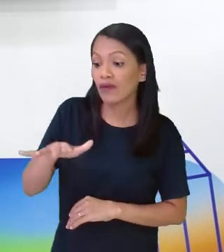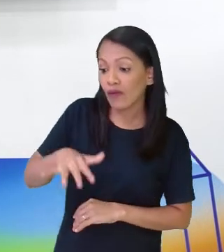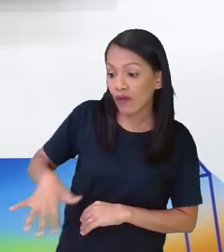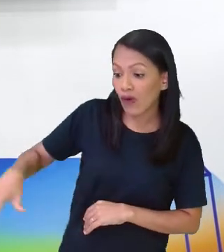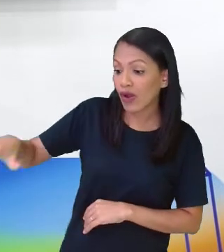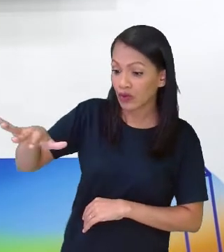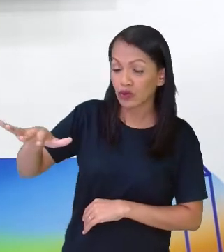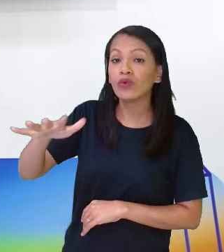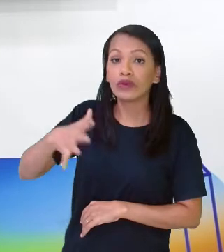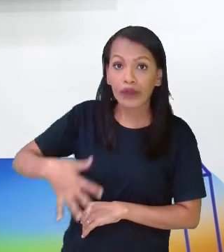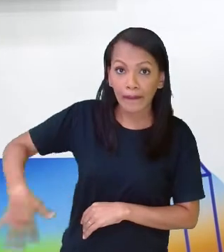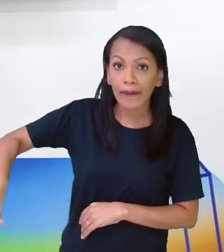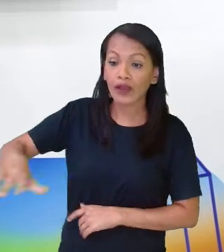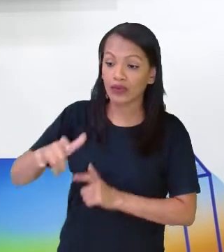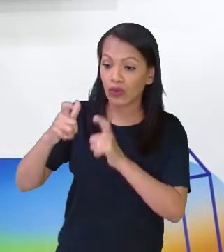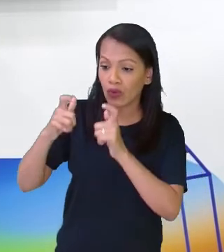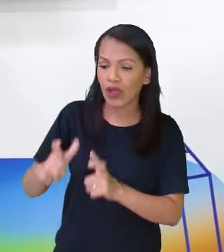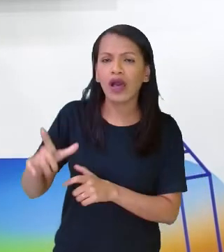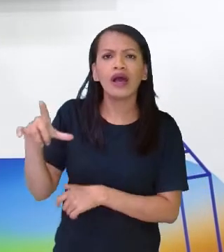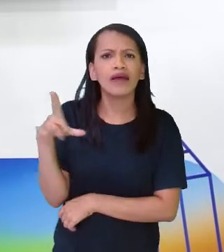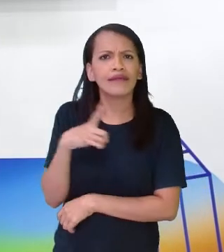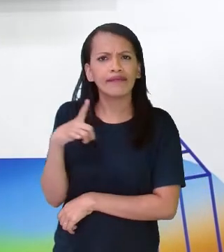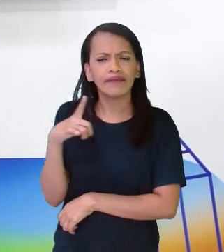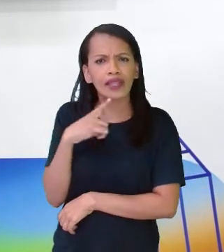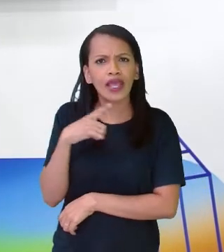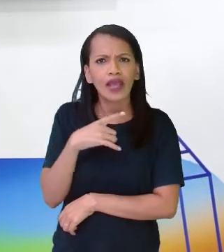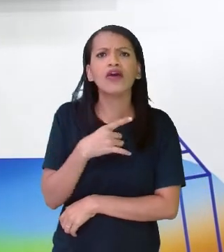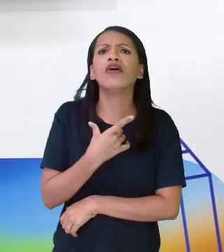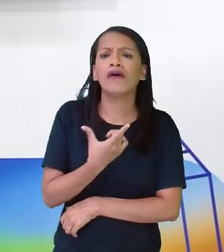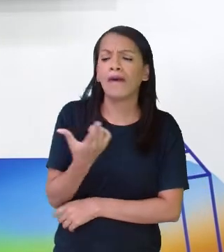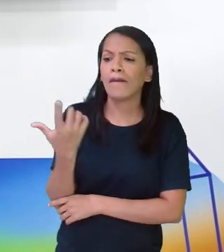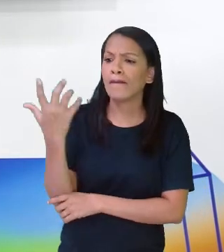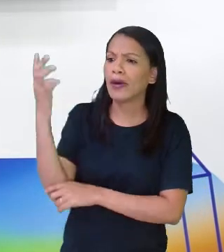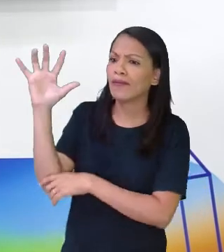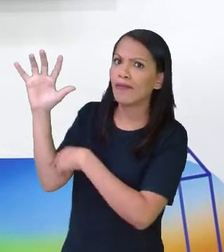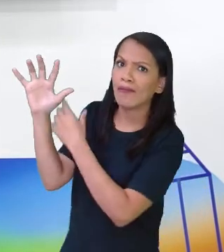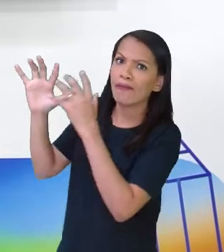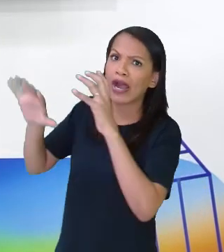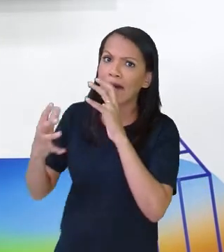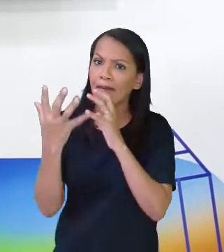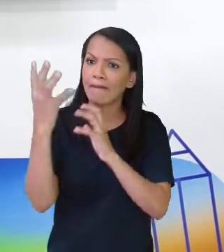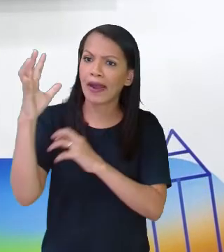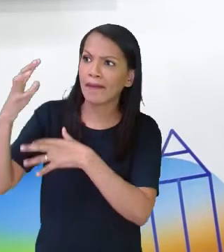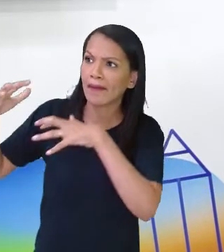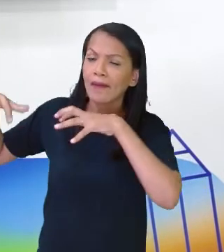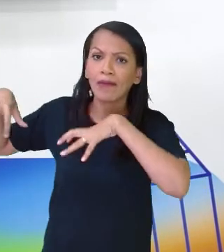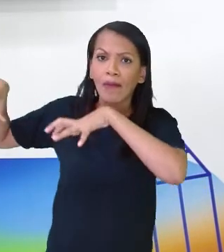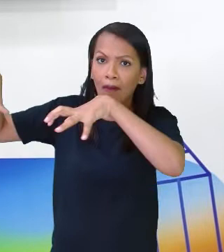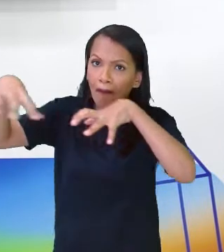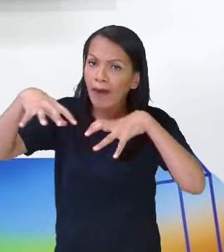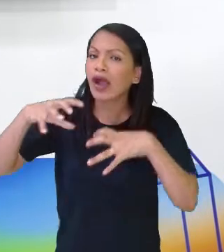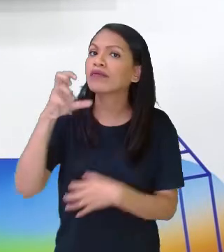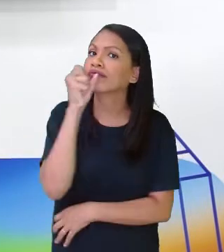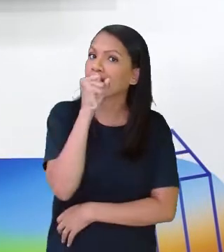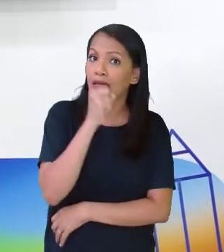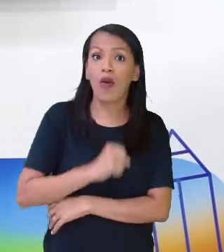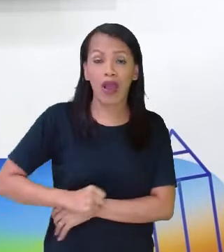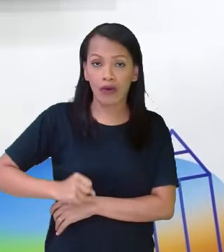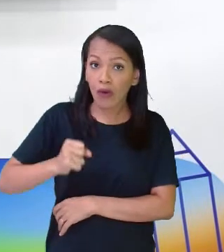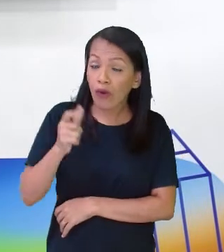num espaço, né, num local onde tivéssemos pés de laranja como esse daí. A gente conseguiria fazer isso